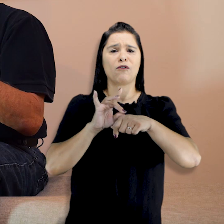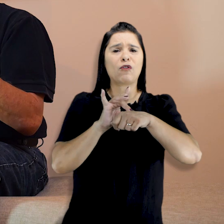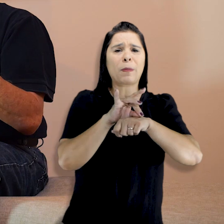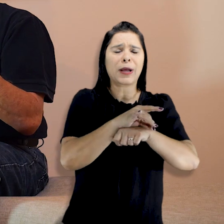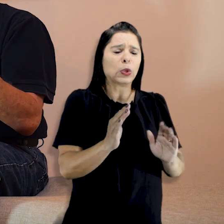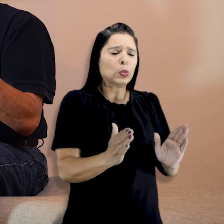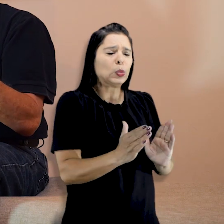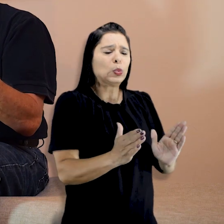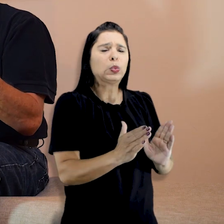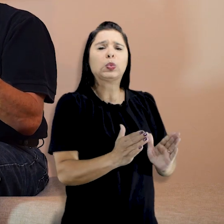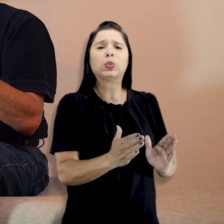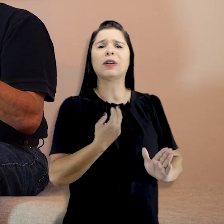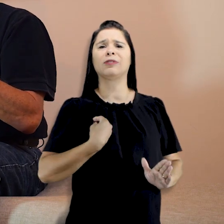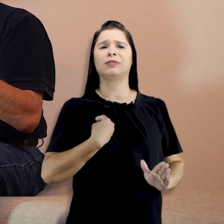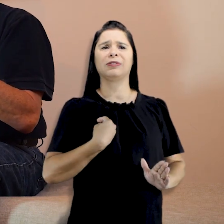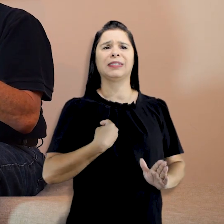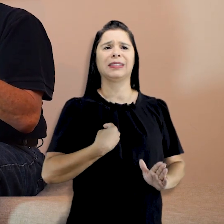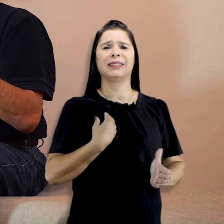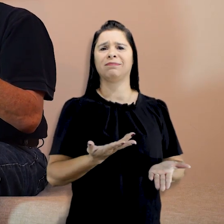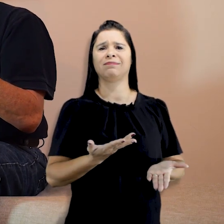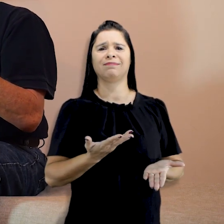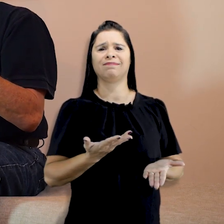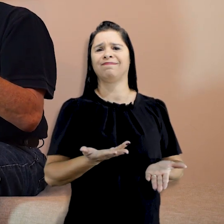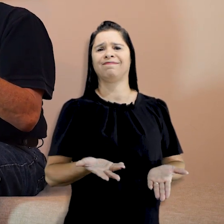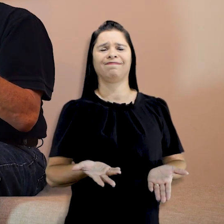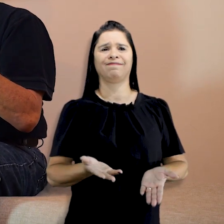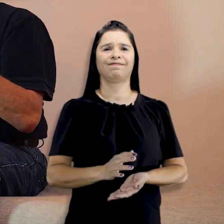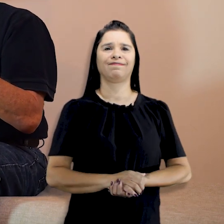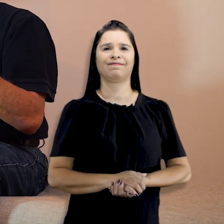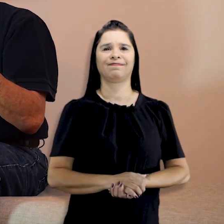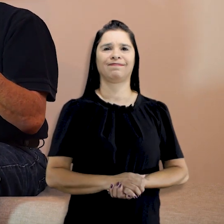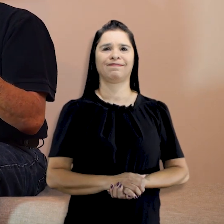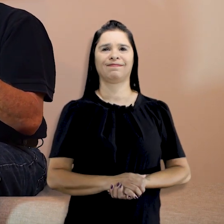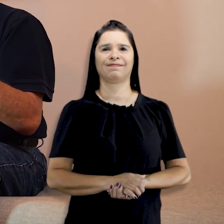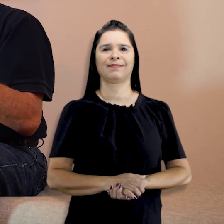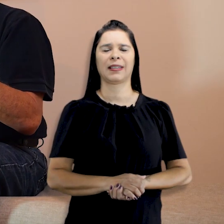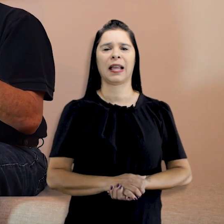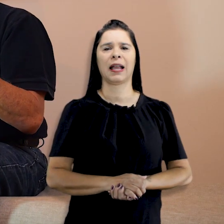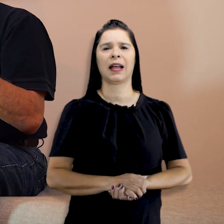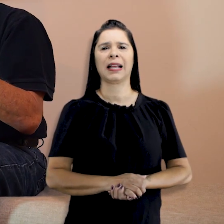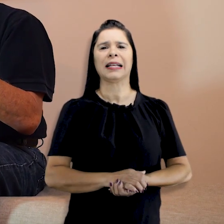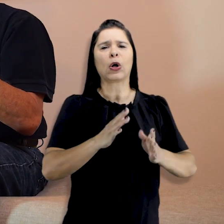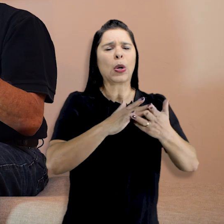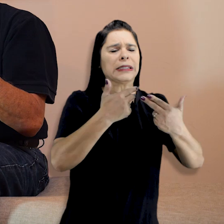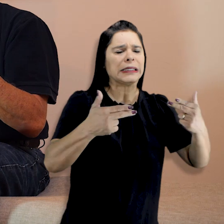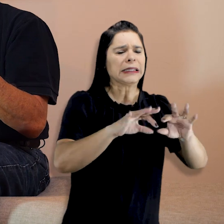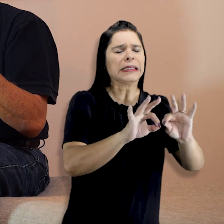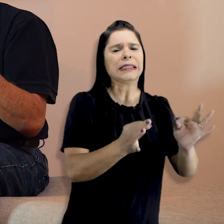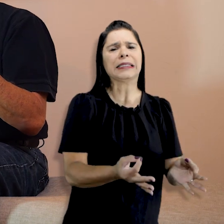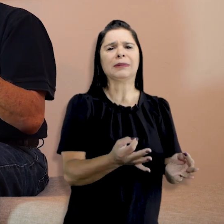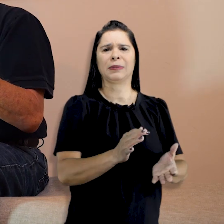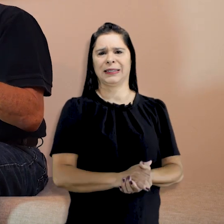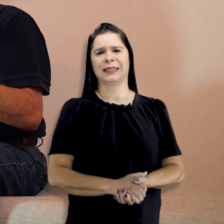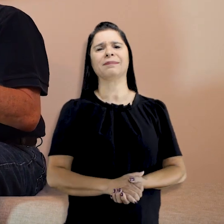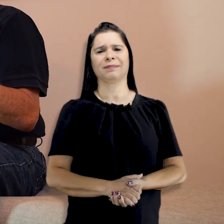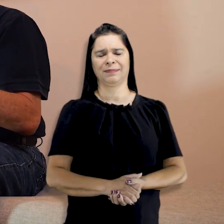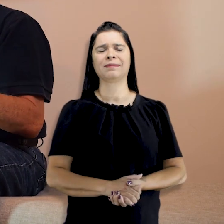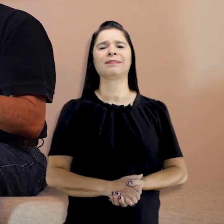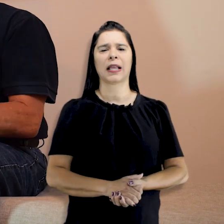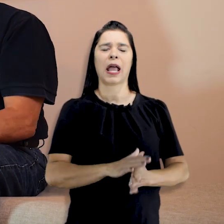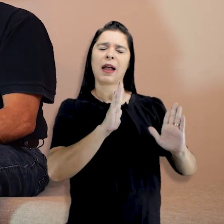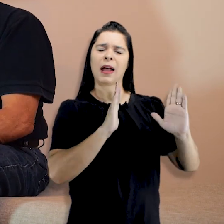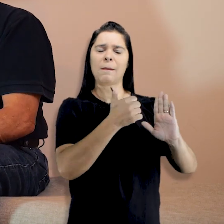vivia numa situação assim, muito ainda simples, né? Década de 60, tudo